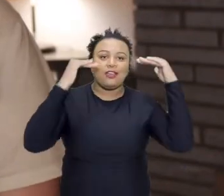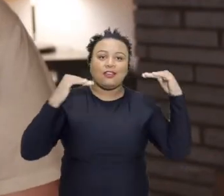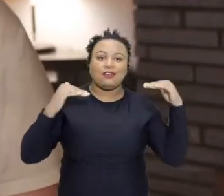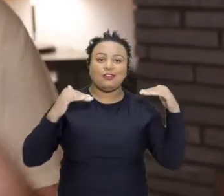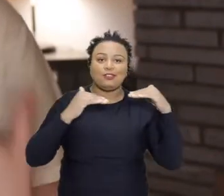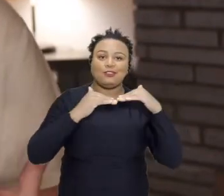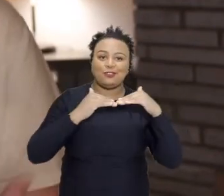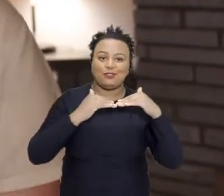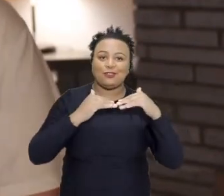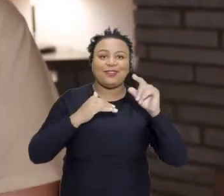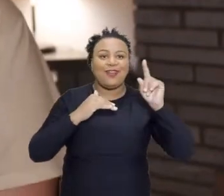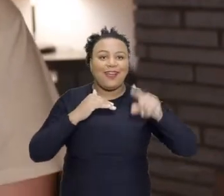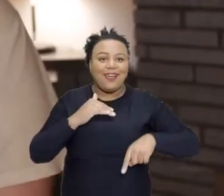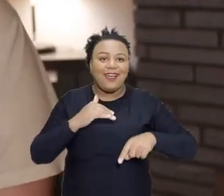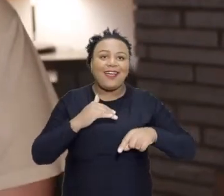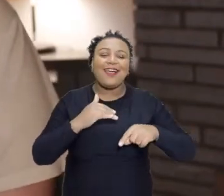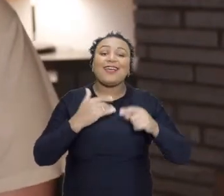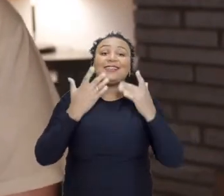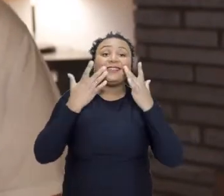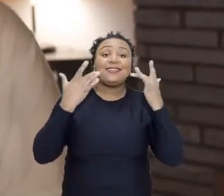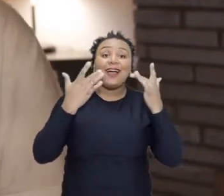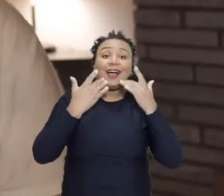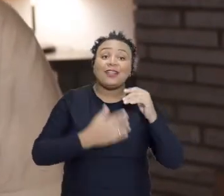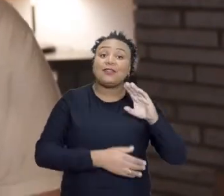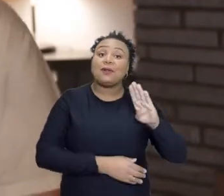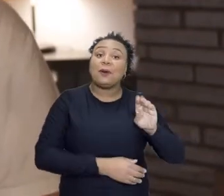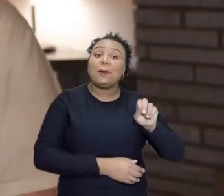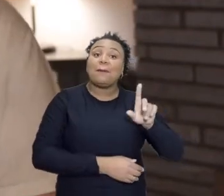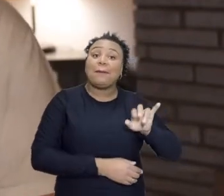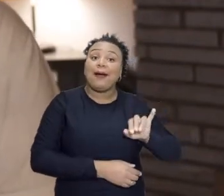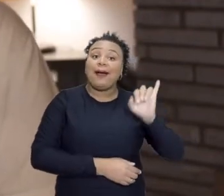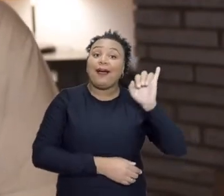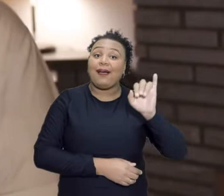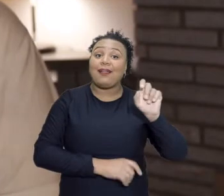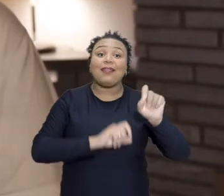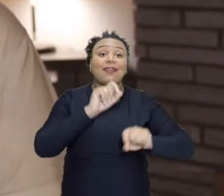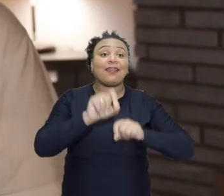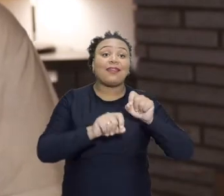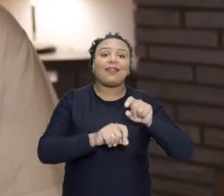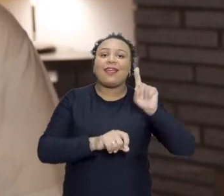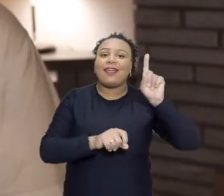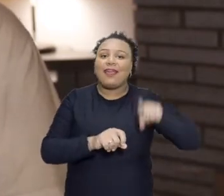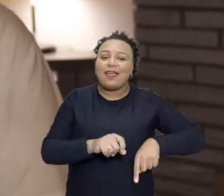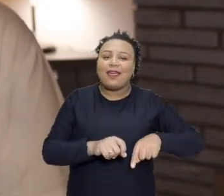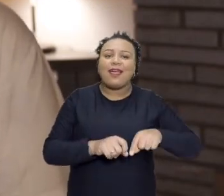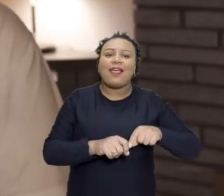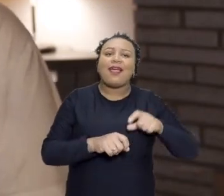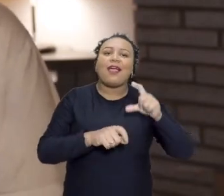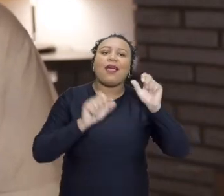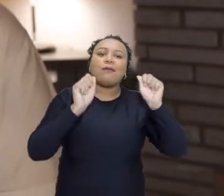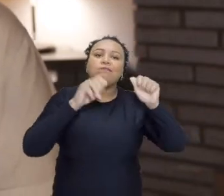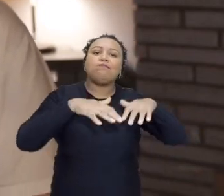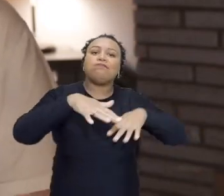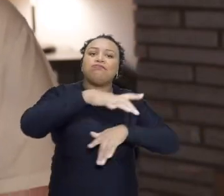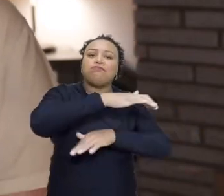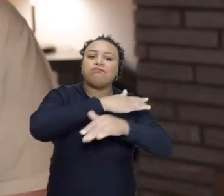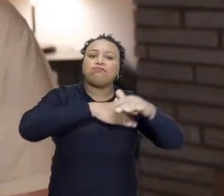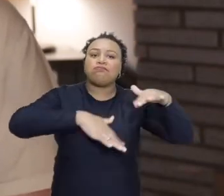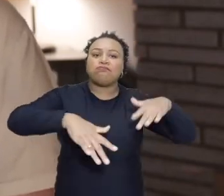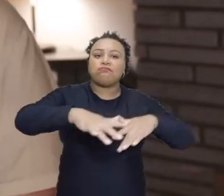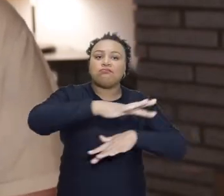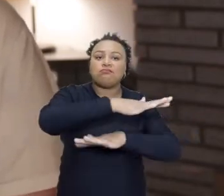o teatro de Bali, que é justamente os rituais de